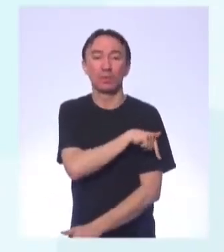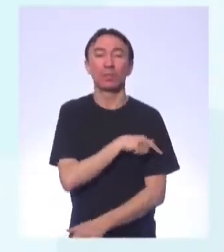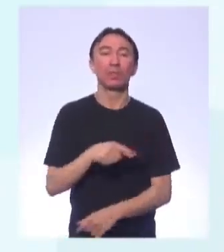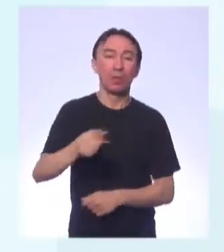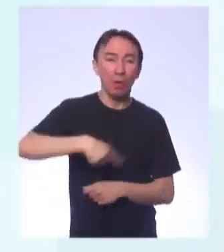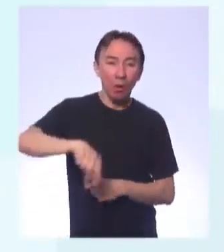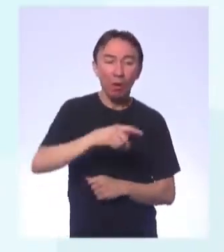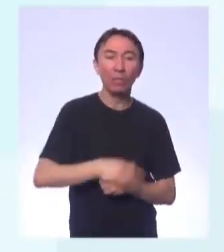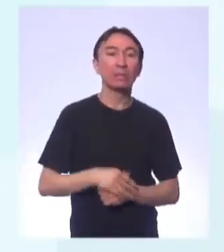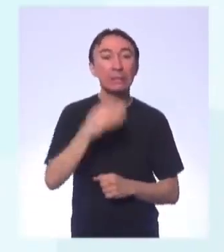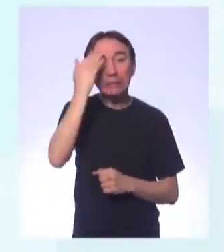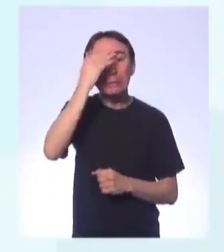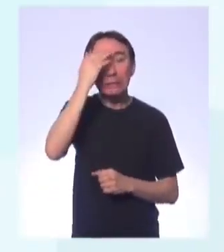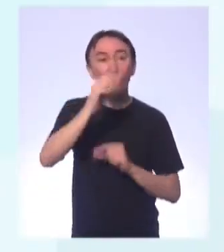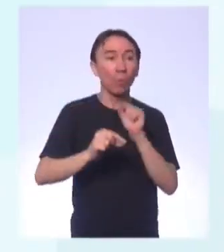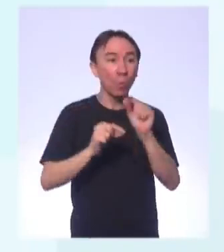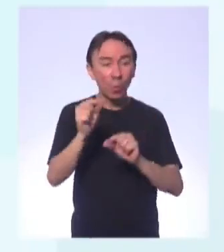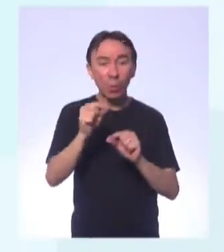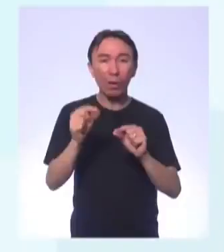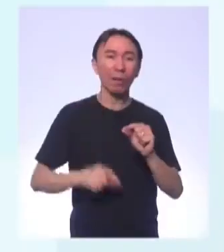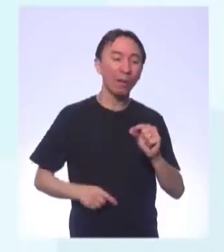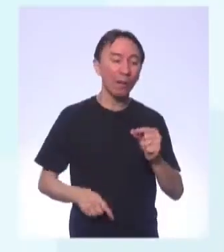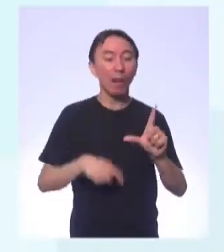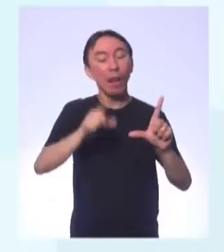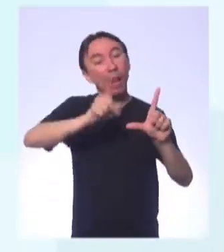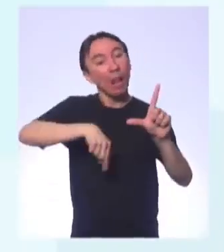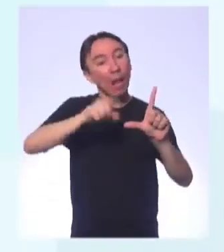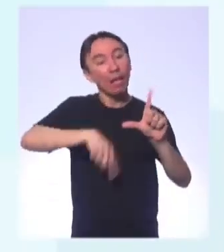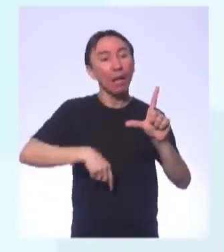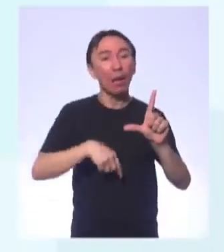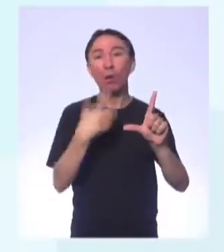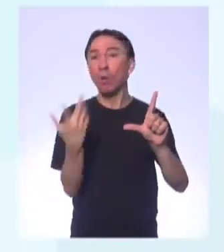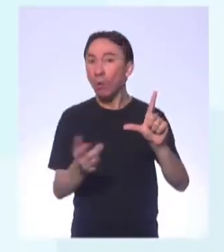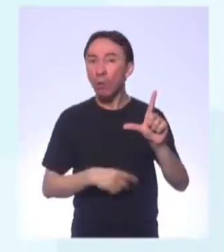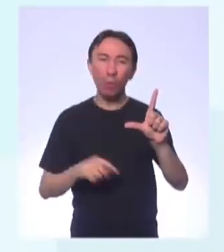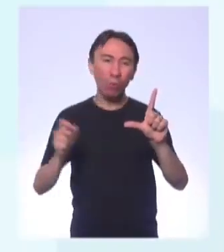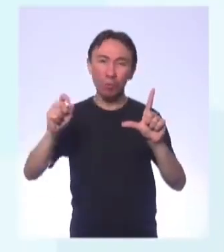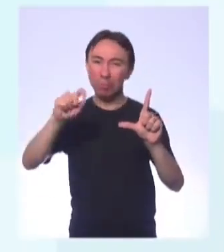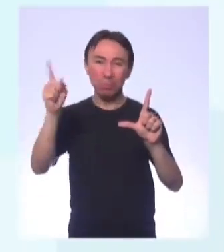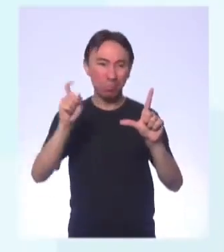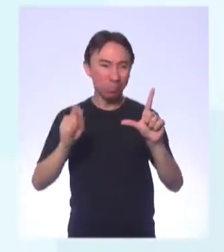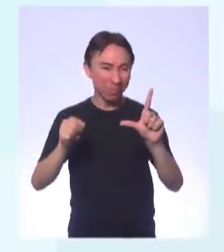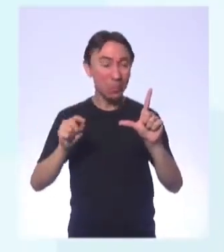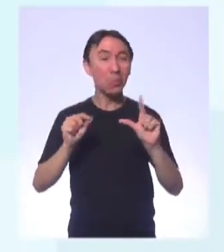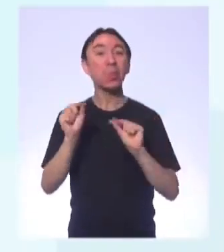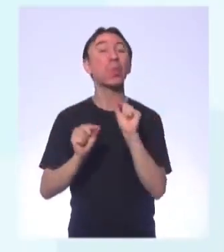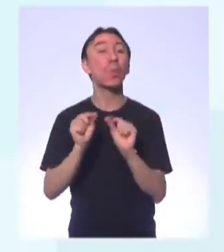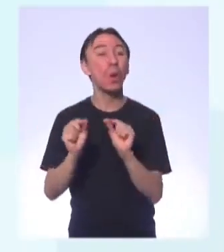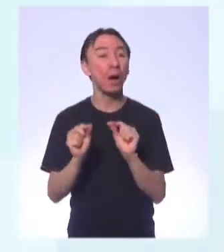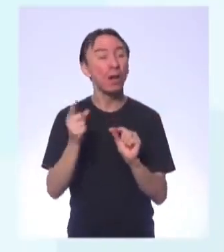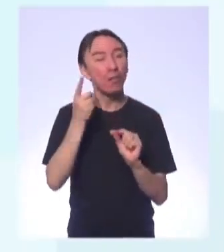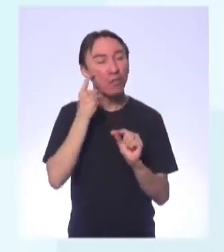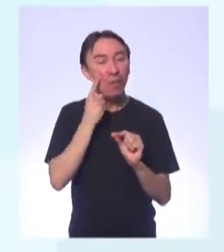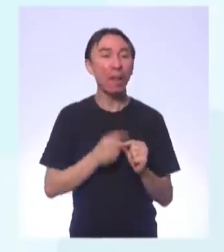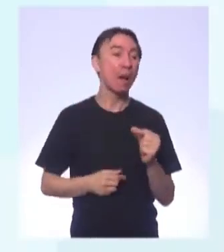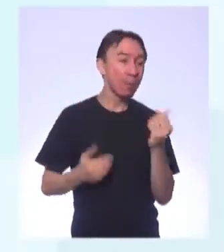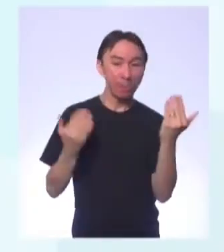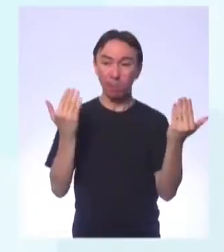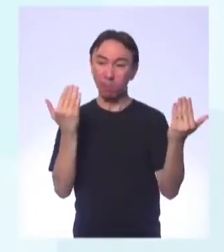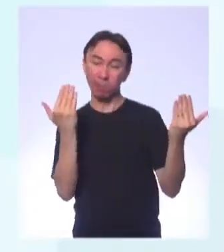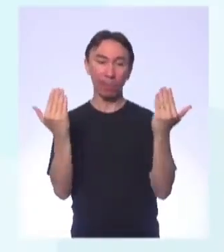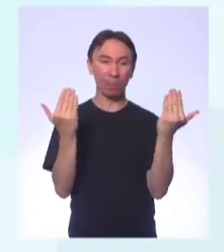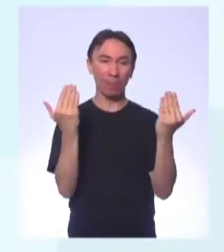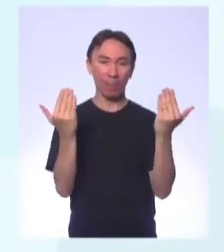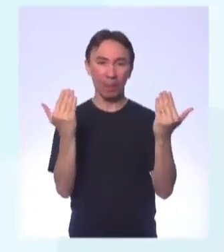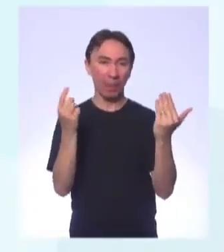a ideia de variável representada por letra ou símbolo para expressar a relação entre duas grandezas